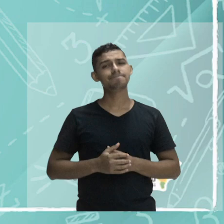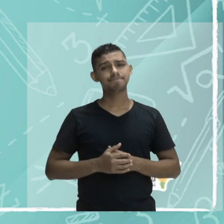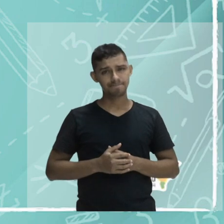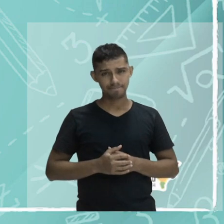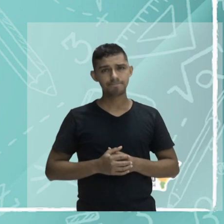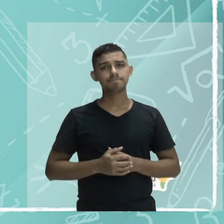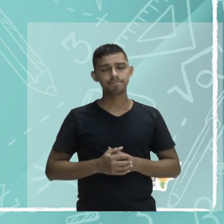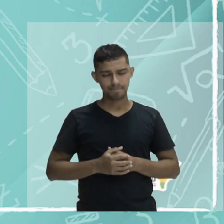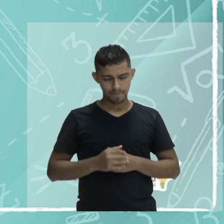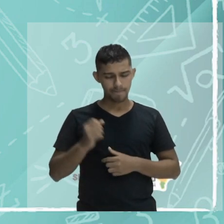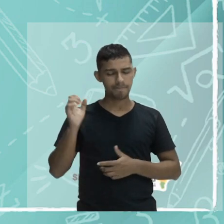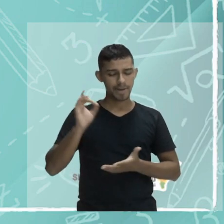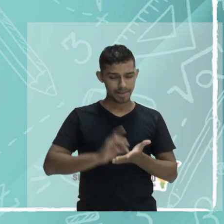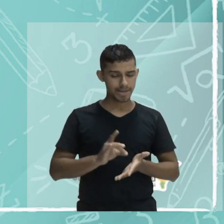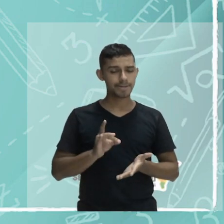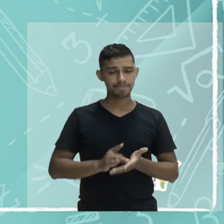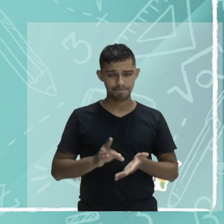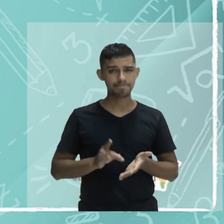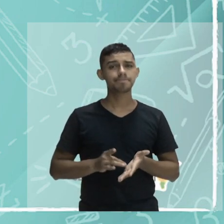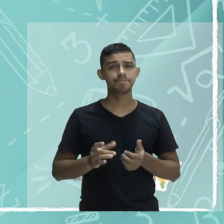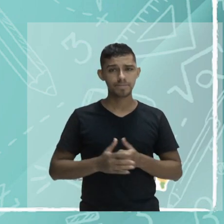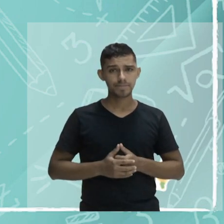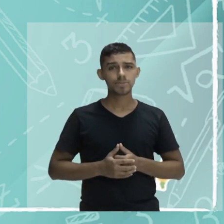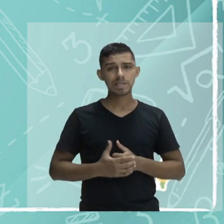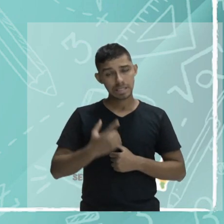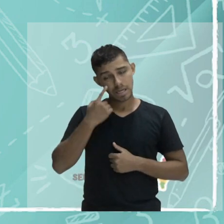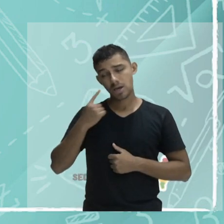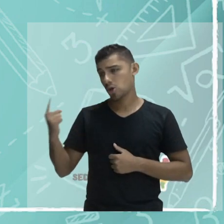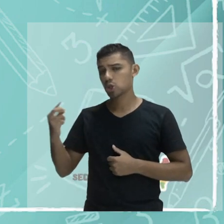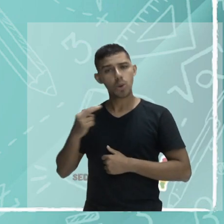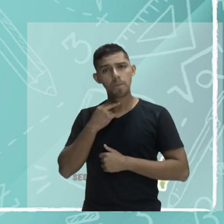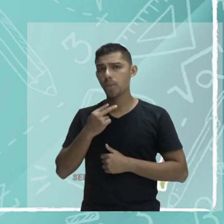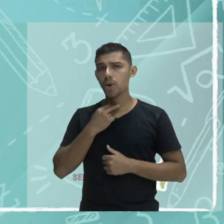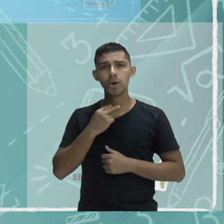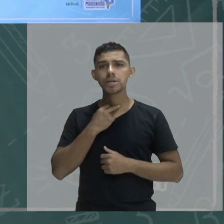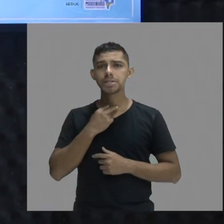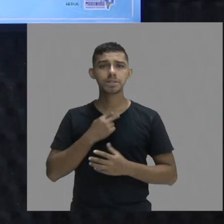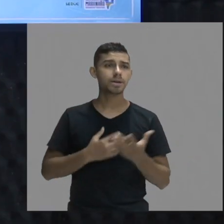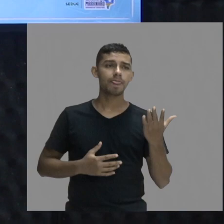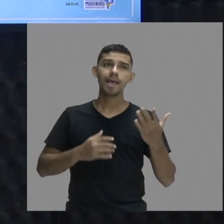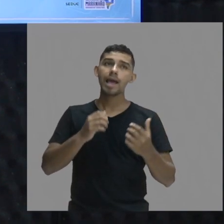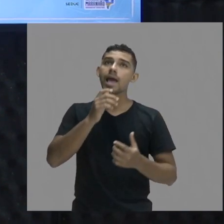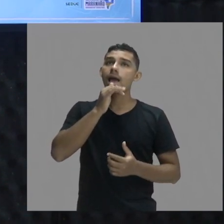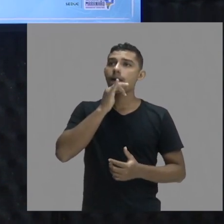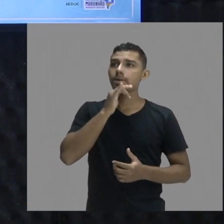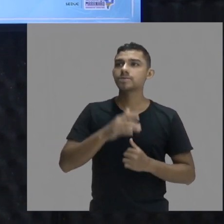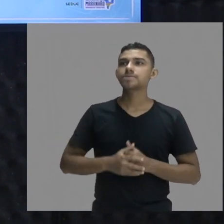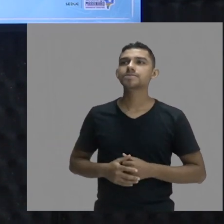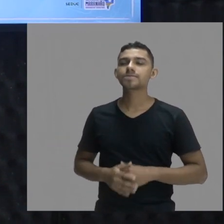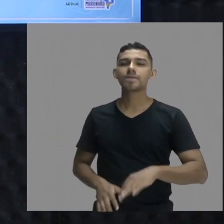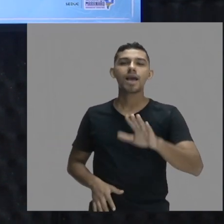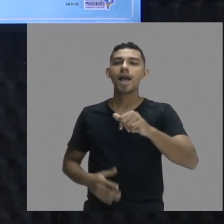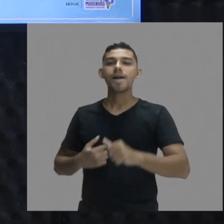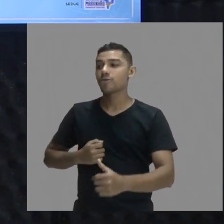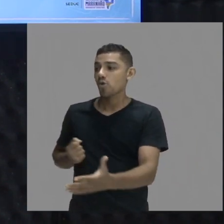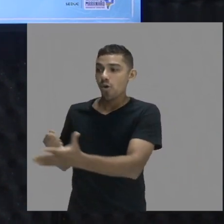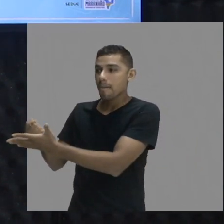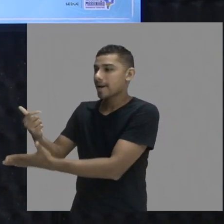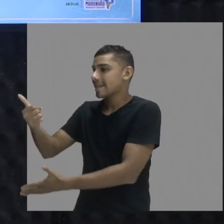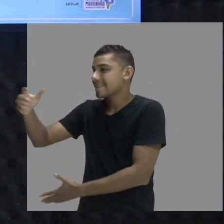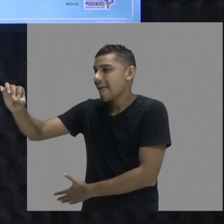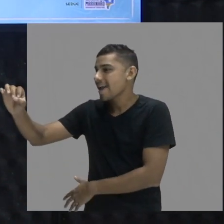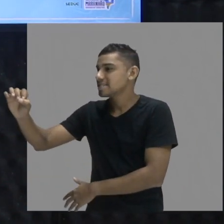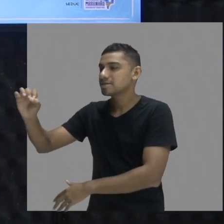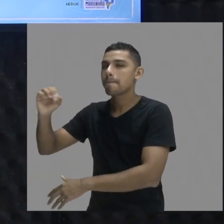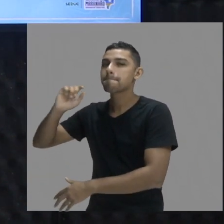Deixa sim, pessoal. Você não pode ter um valor com duas imagens. É a mesma coisa de você comprar 10 pães e ter que pagar